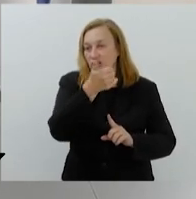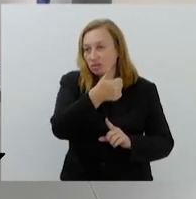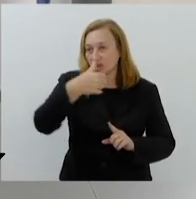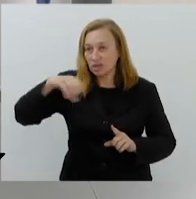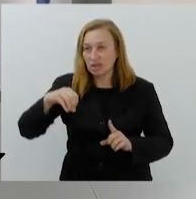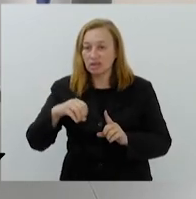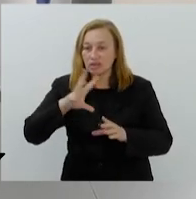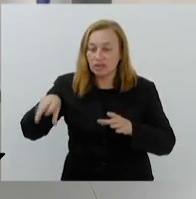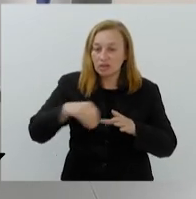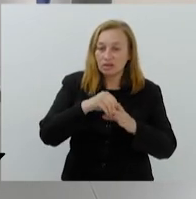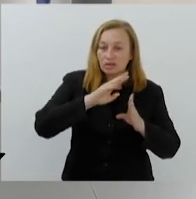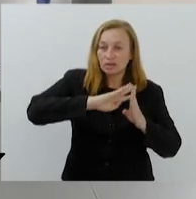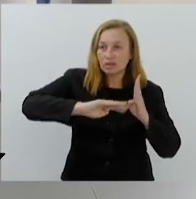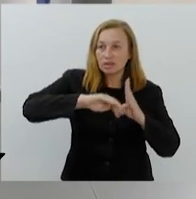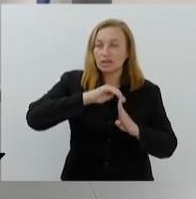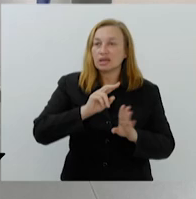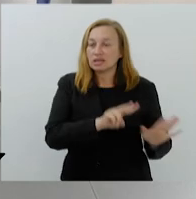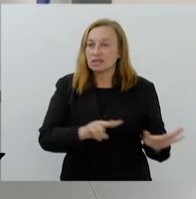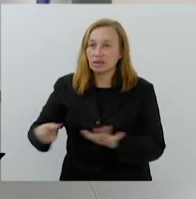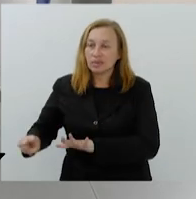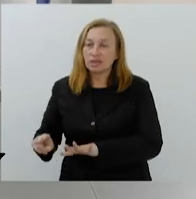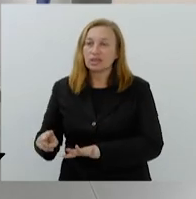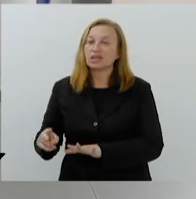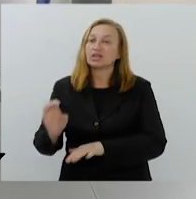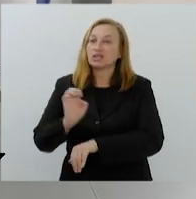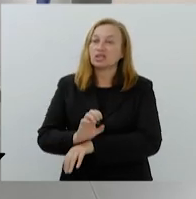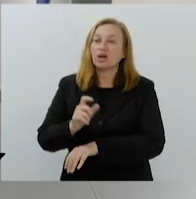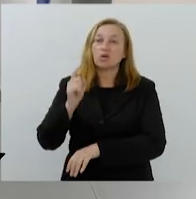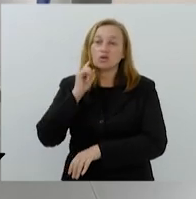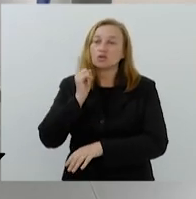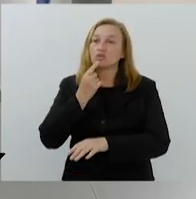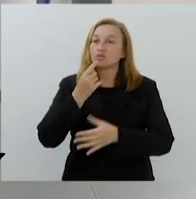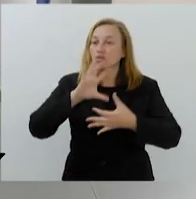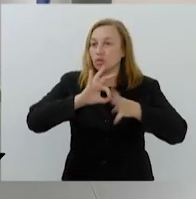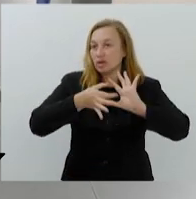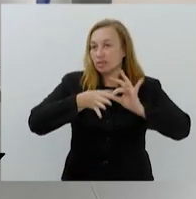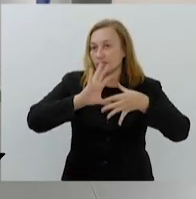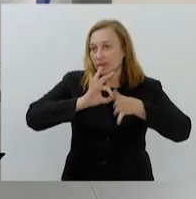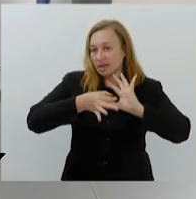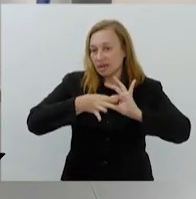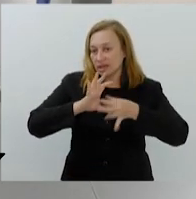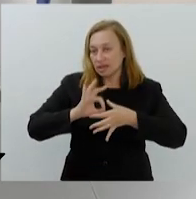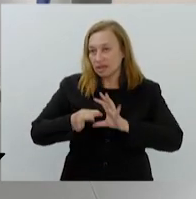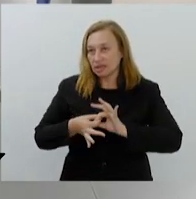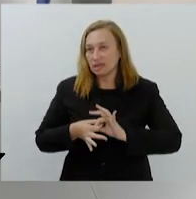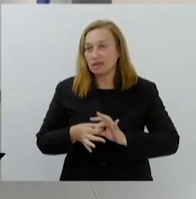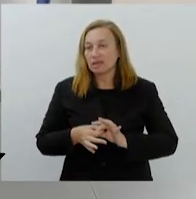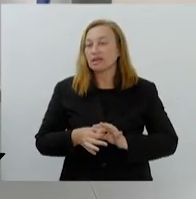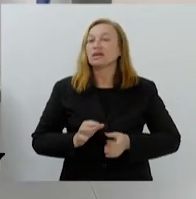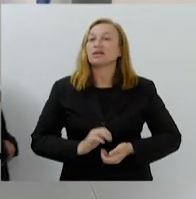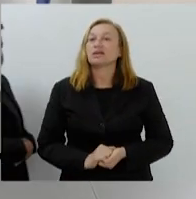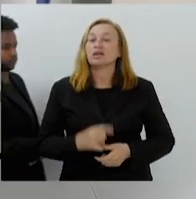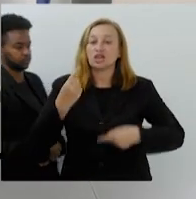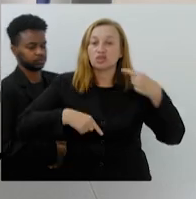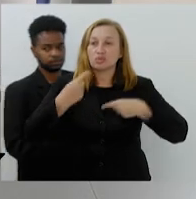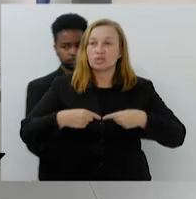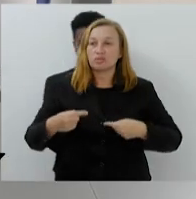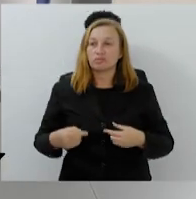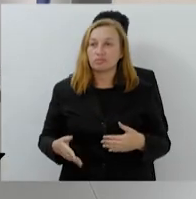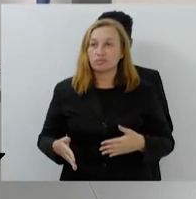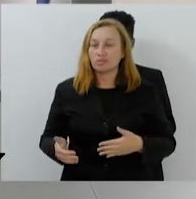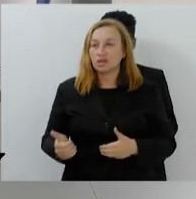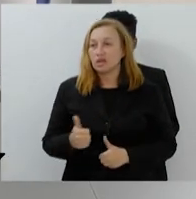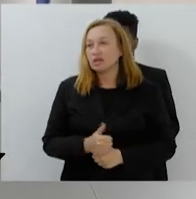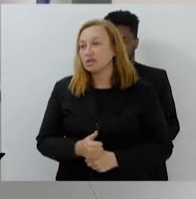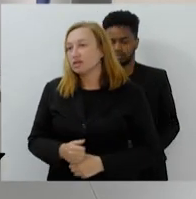Estado do Rio de Janeiro a Semana Estadual das Surdo Olimpíadas. Parecer é pela legalidade. Em discussão.